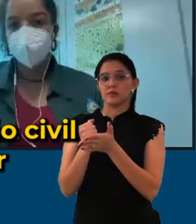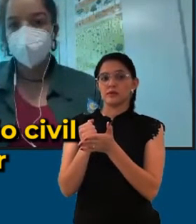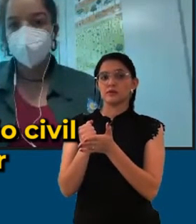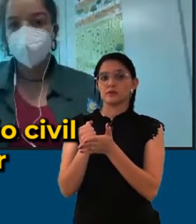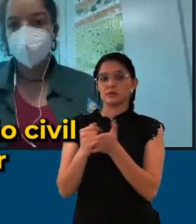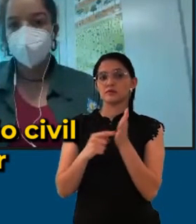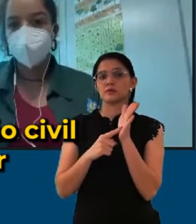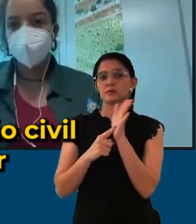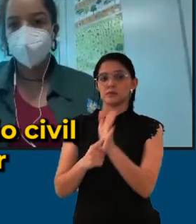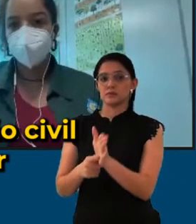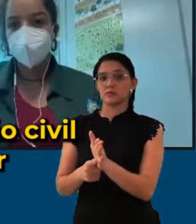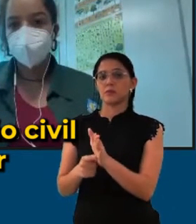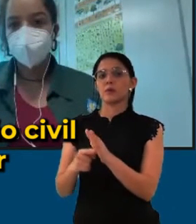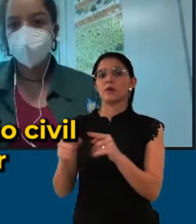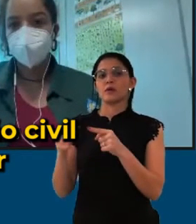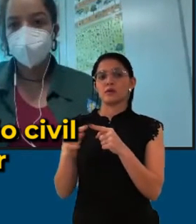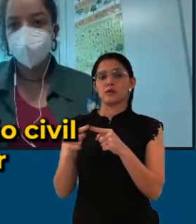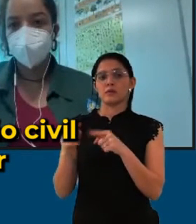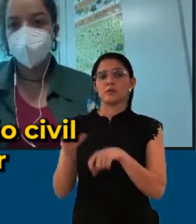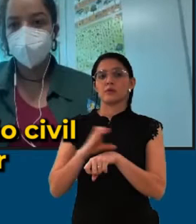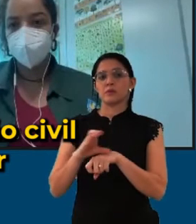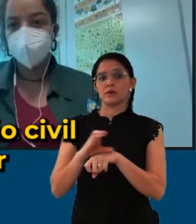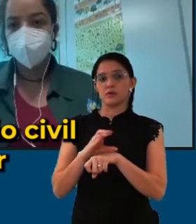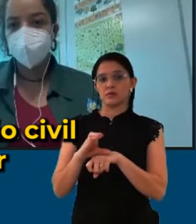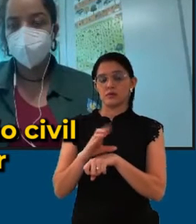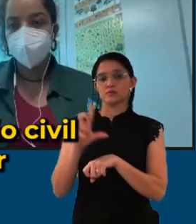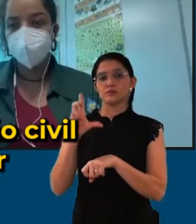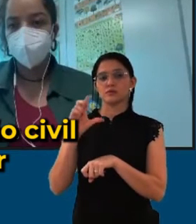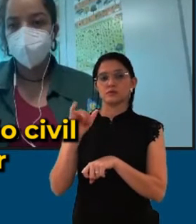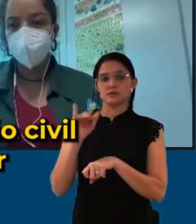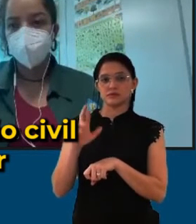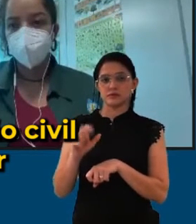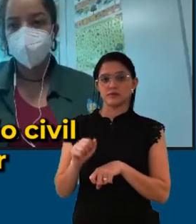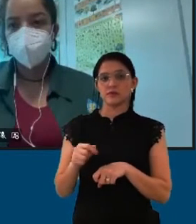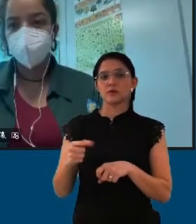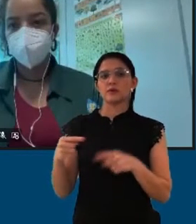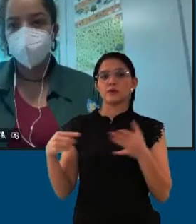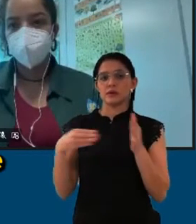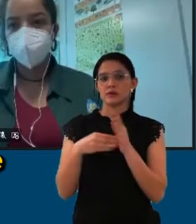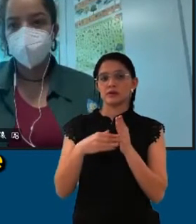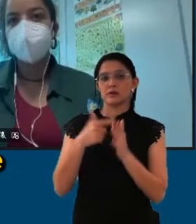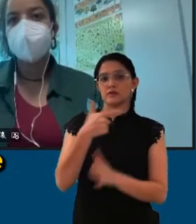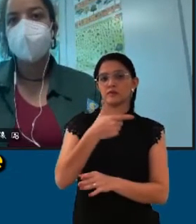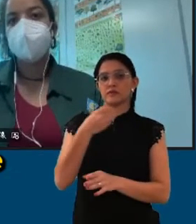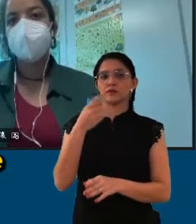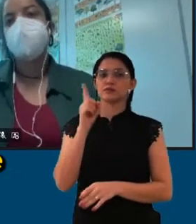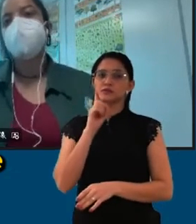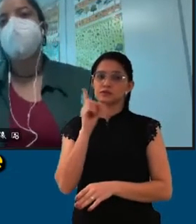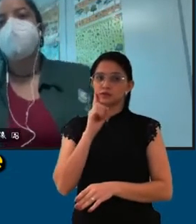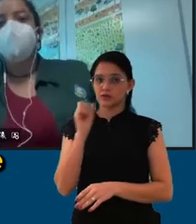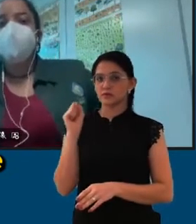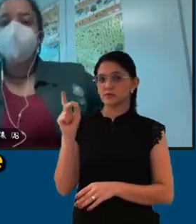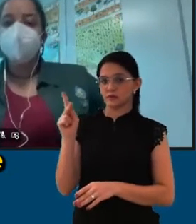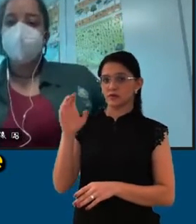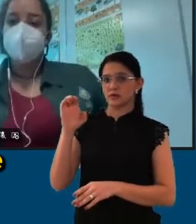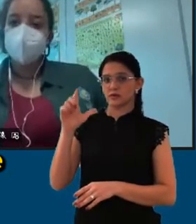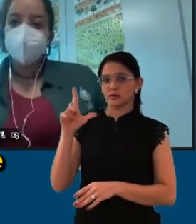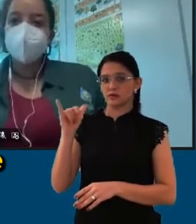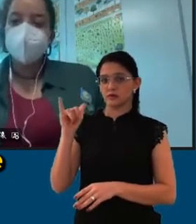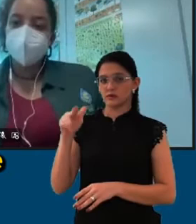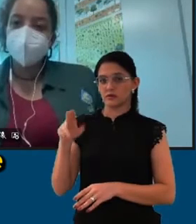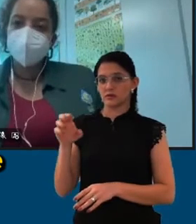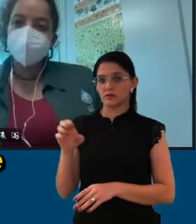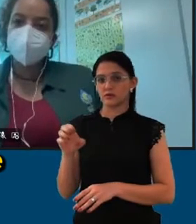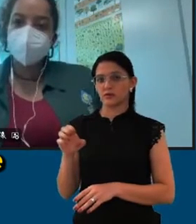da Ação Civil Pública para os órgãos públicos prestarem informações, que é de 20 dias, tá, doutora Elaine? É um prazo razoável, que é